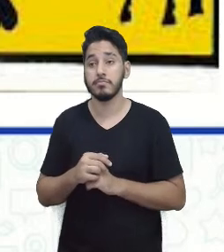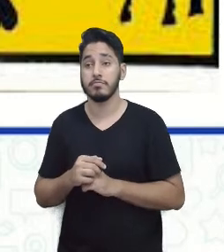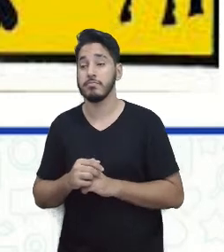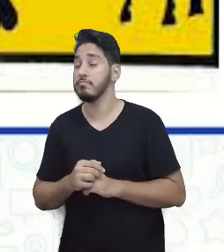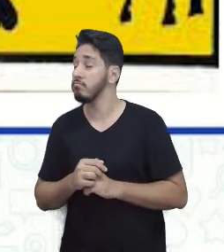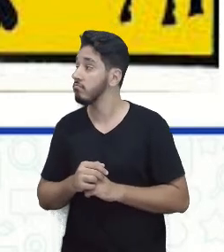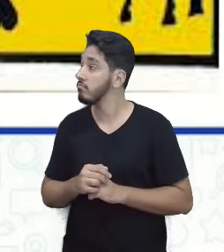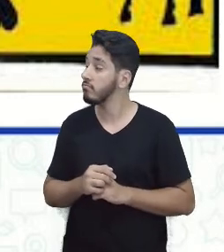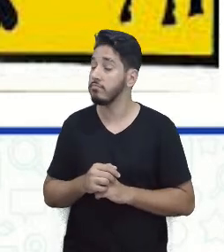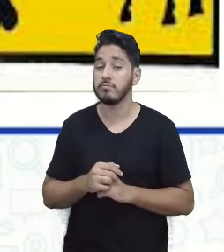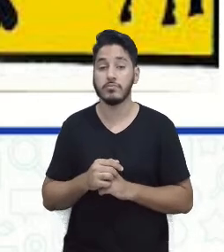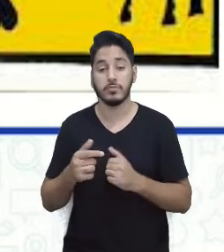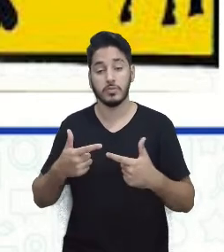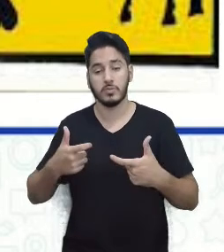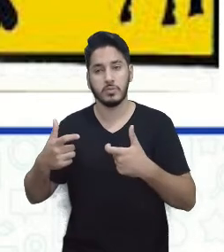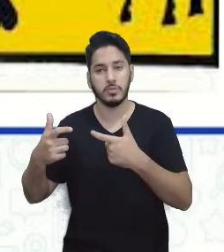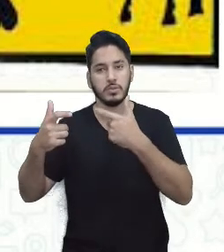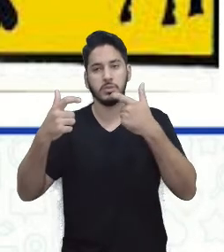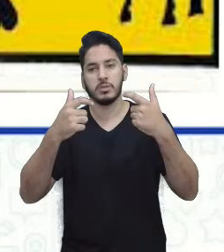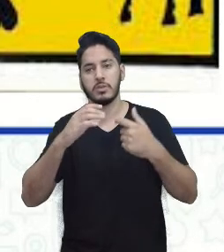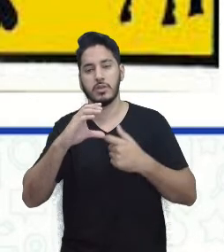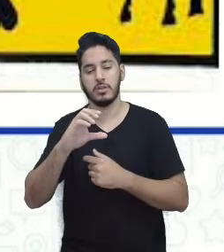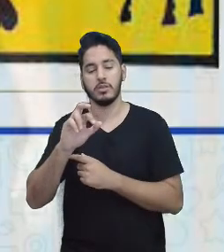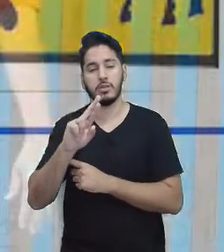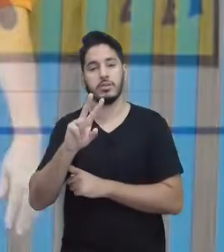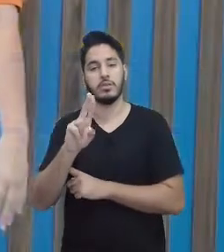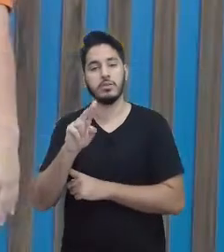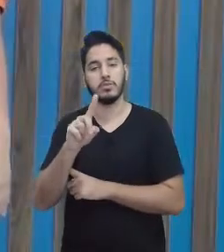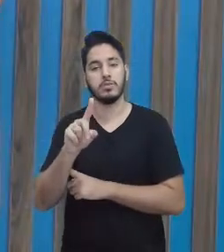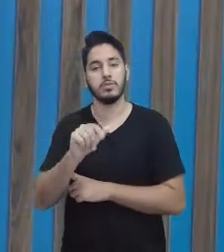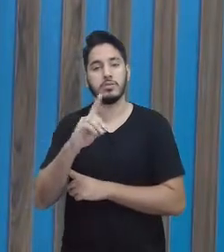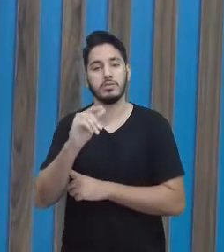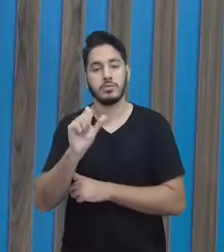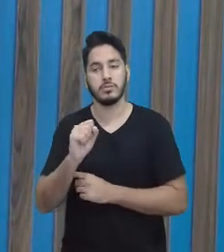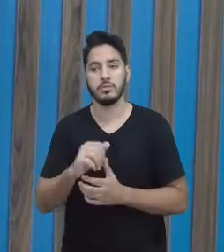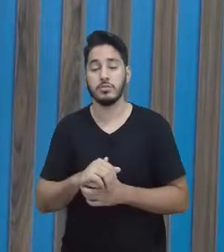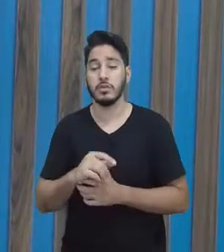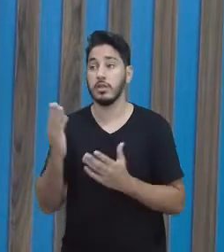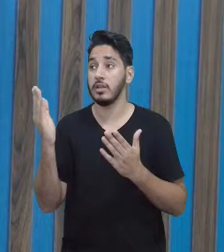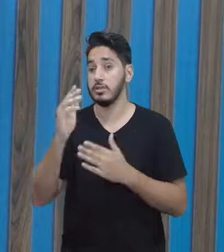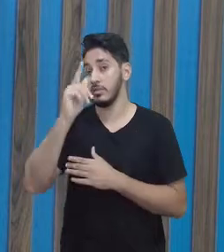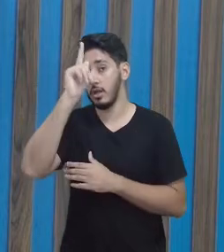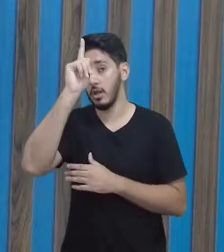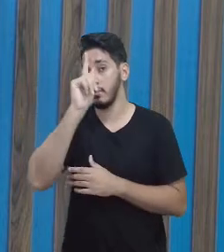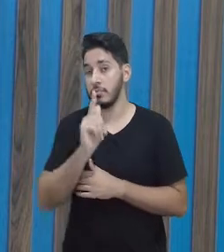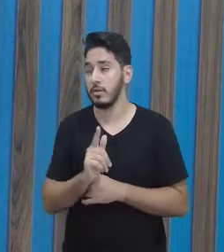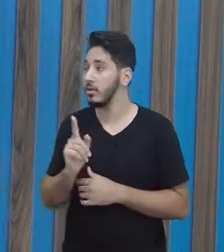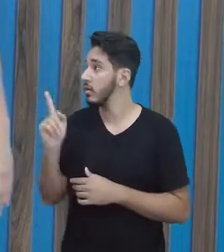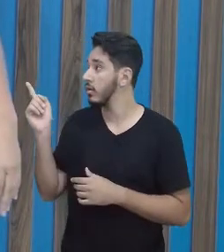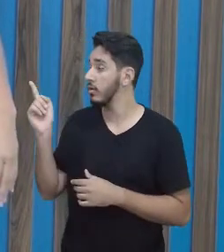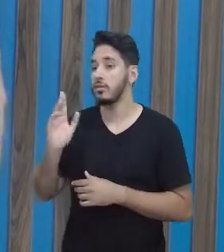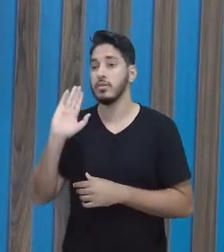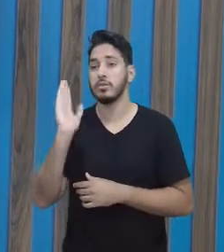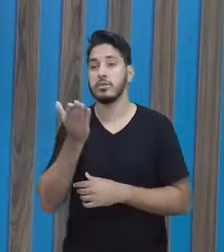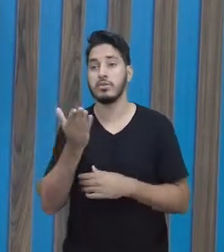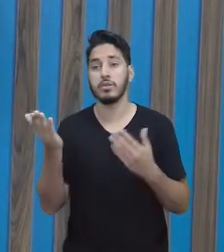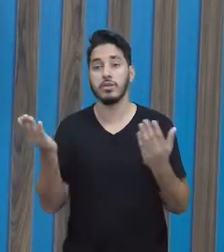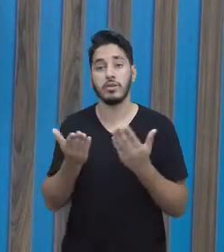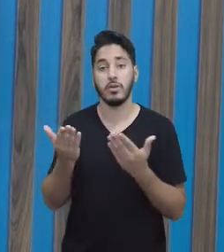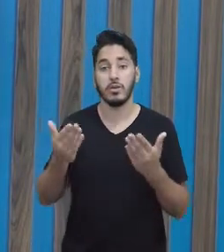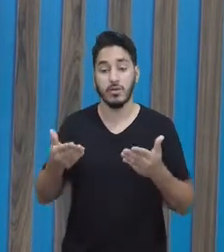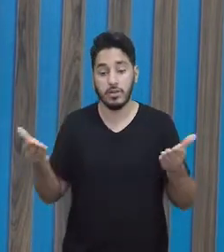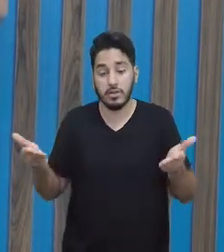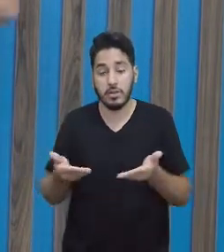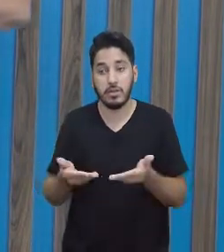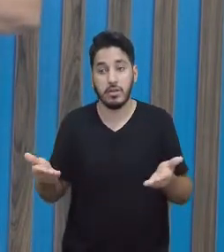das cruzadas ali, e aqui uma representação, esse amarelo, né, já armorial,